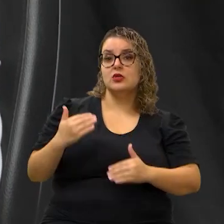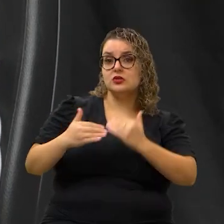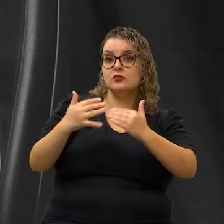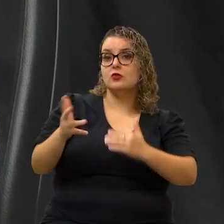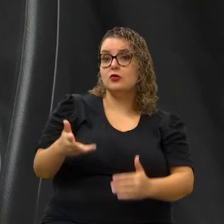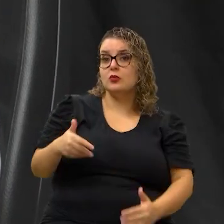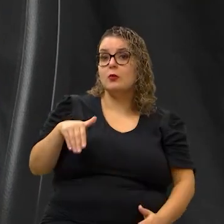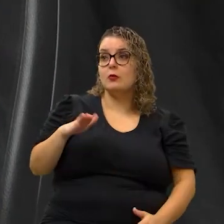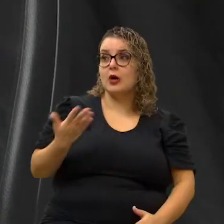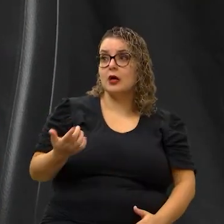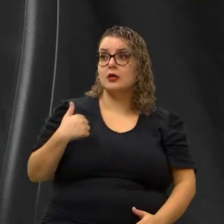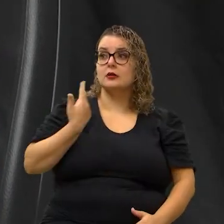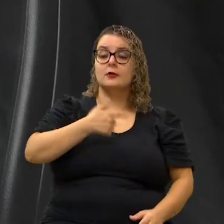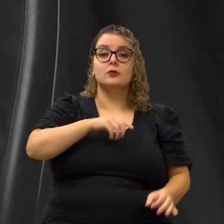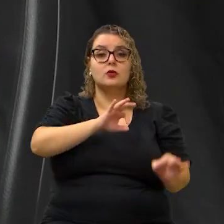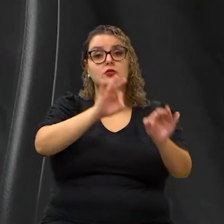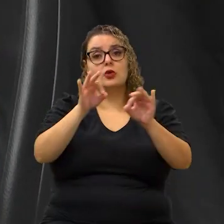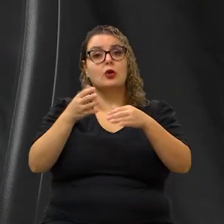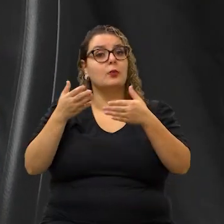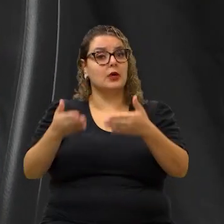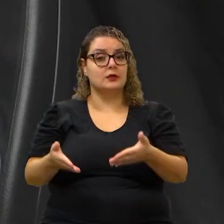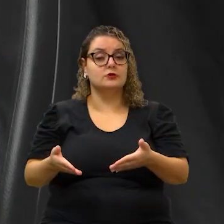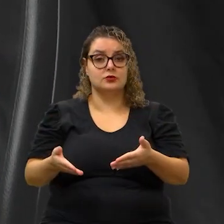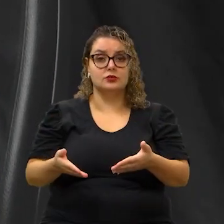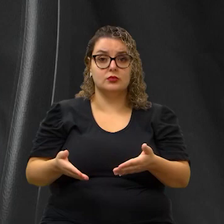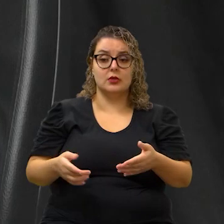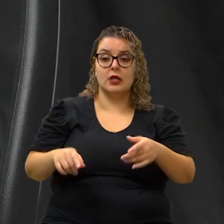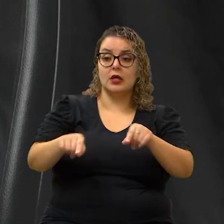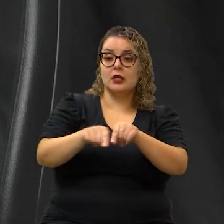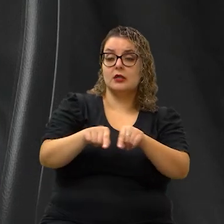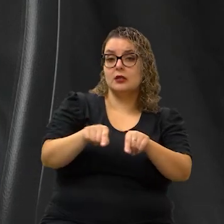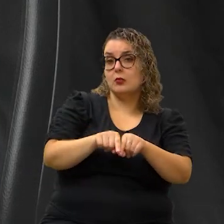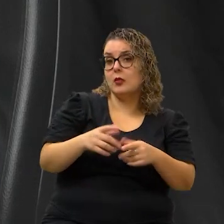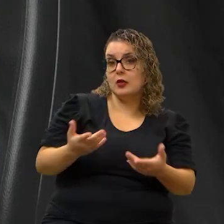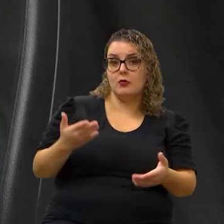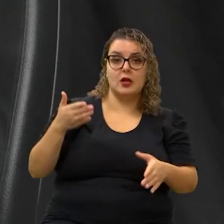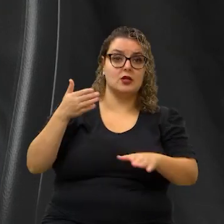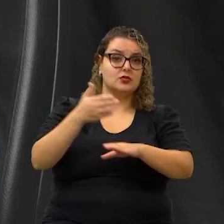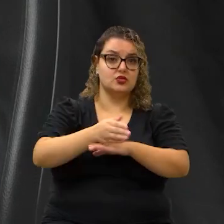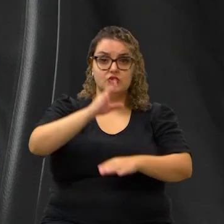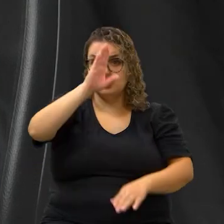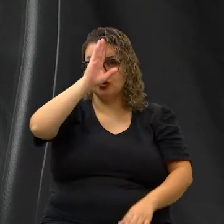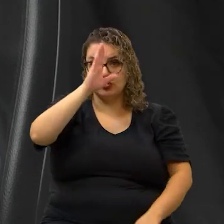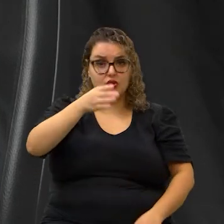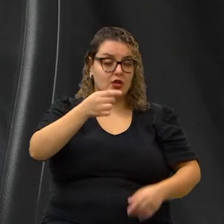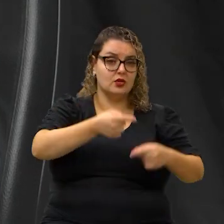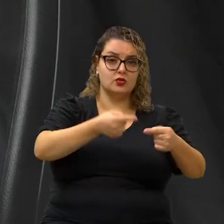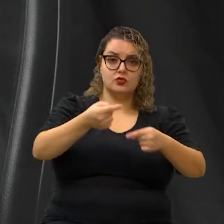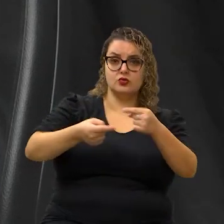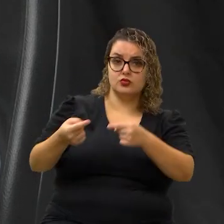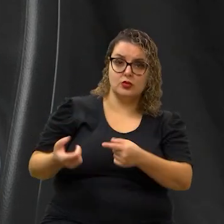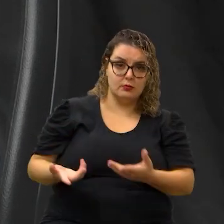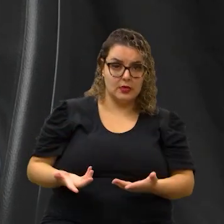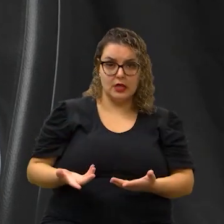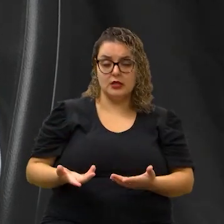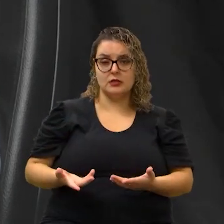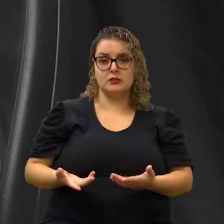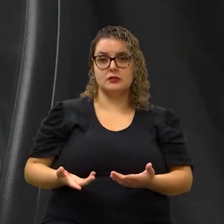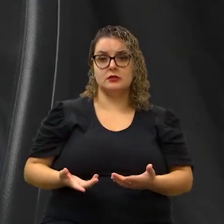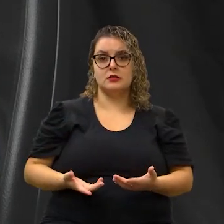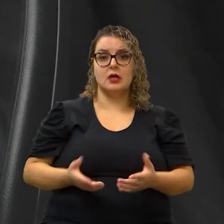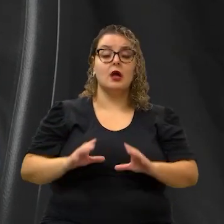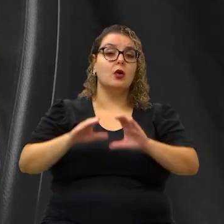velocidade na cidade. Então, a gente tem acompanhado isso, além de ter participado diretamente dos debates.